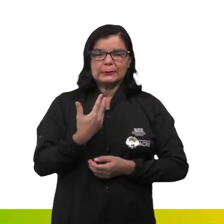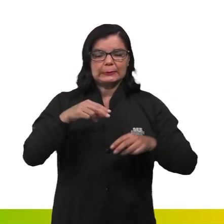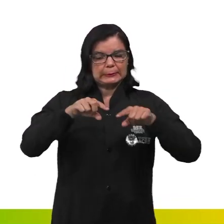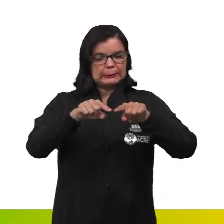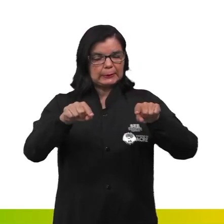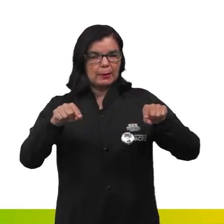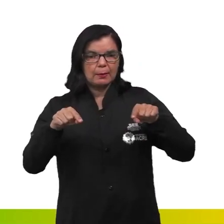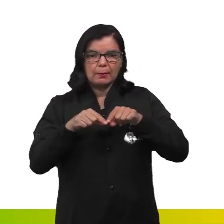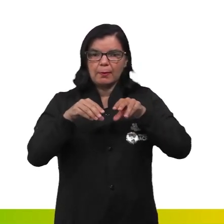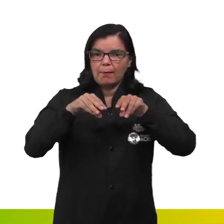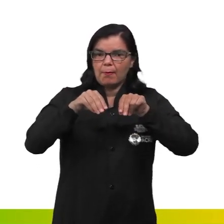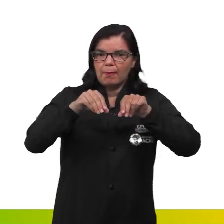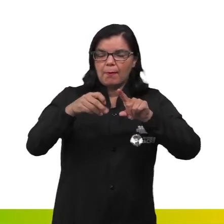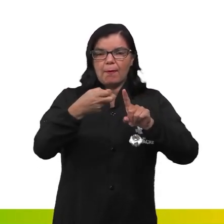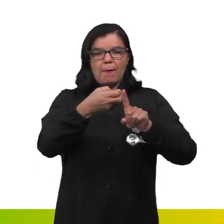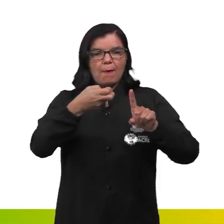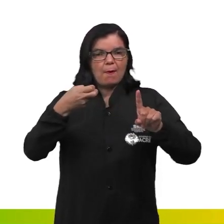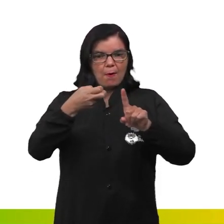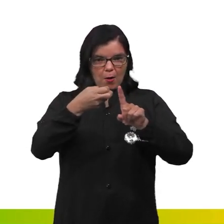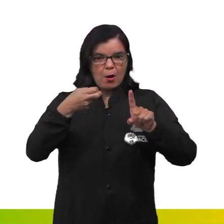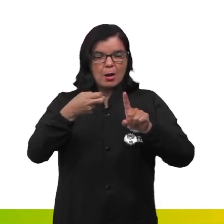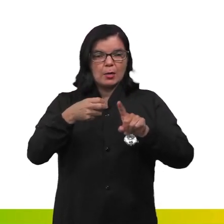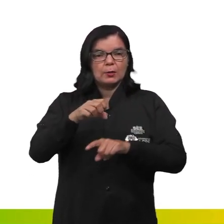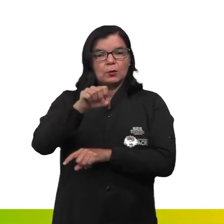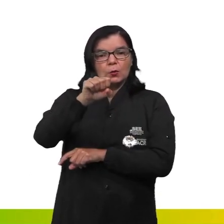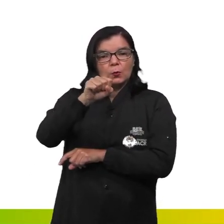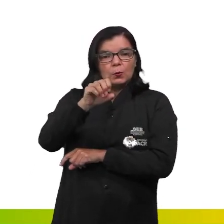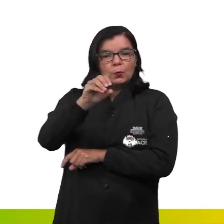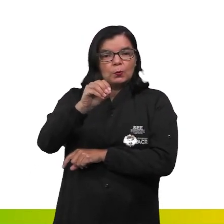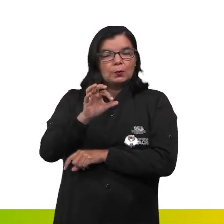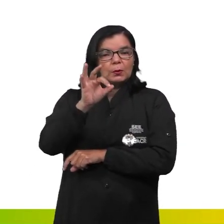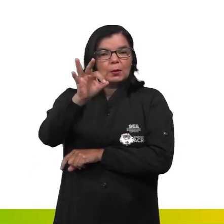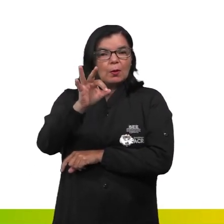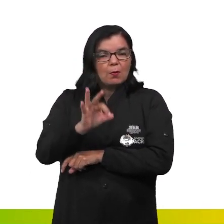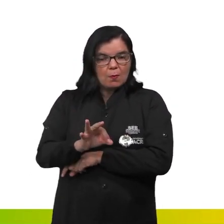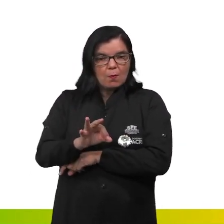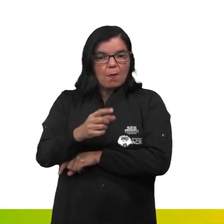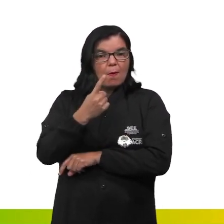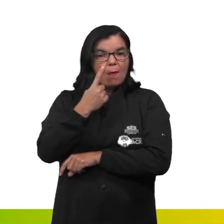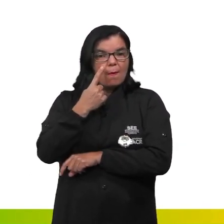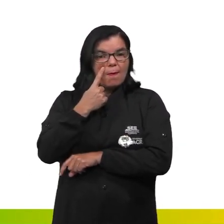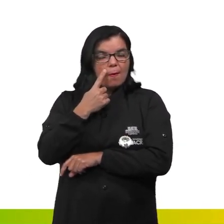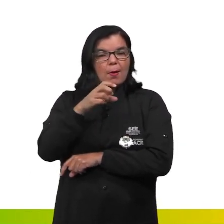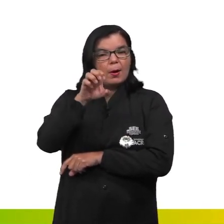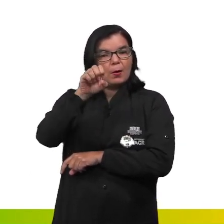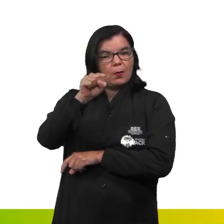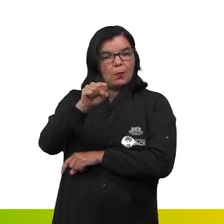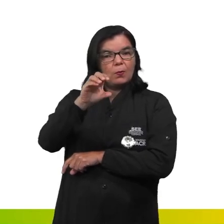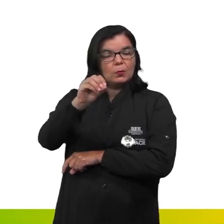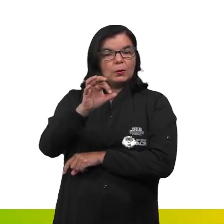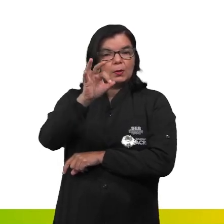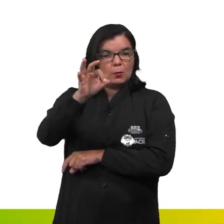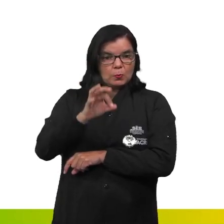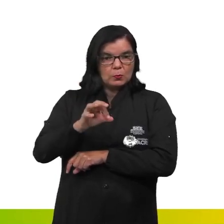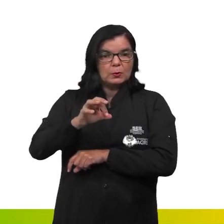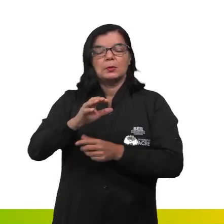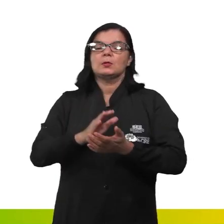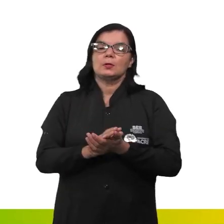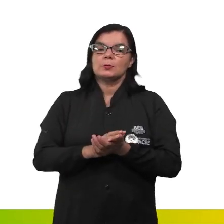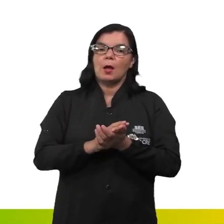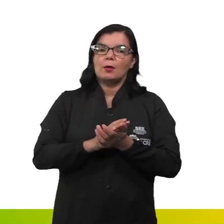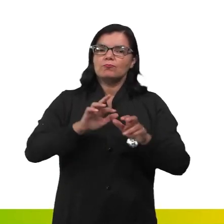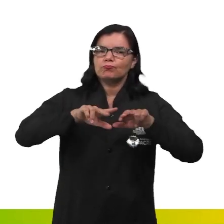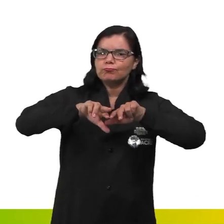terras indígenas, elas abrigam 80%, olha esse dado, da biodiversidade remanescente no